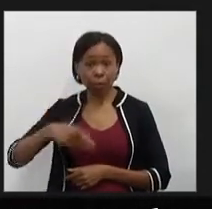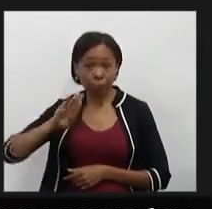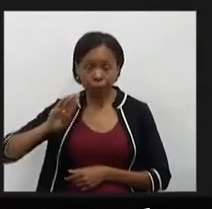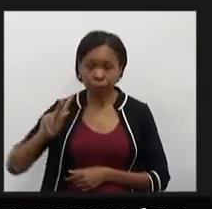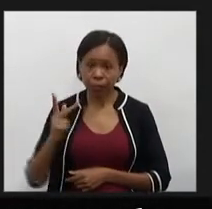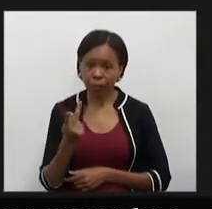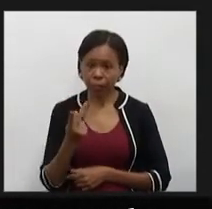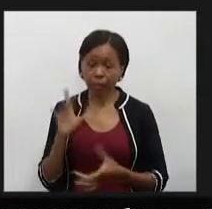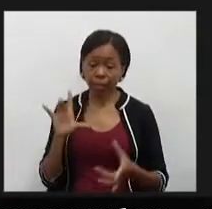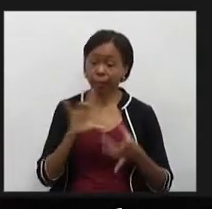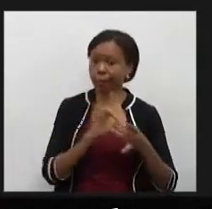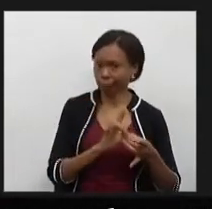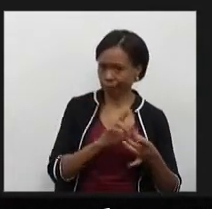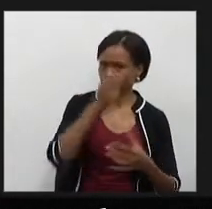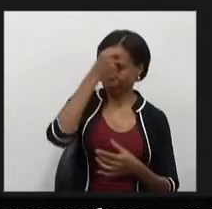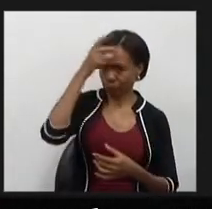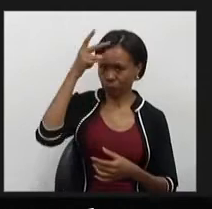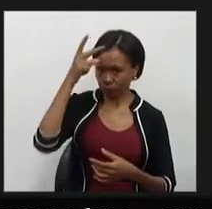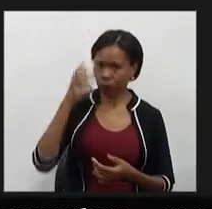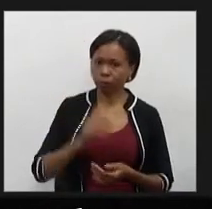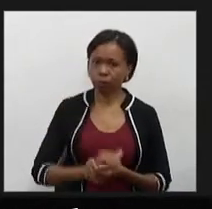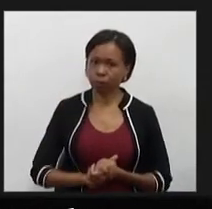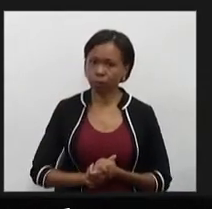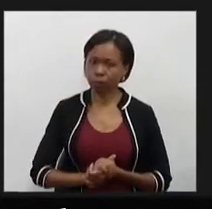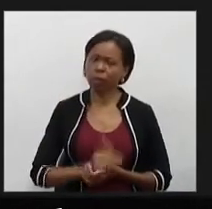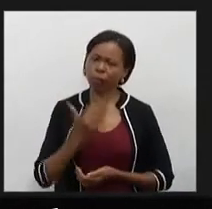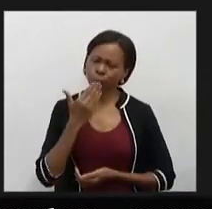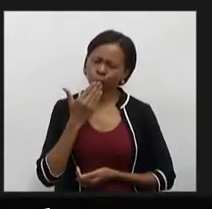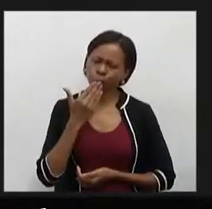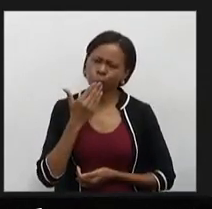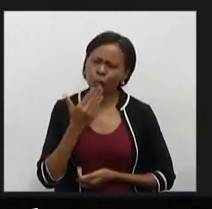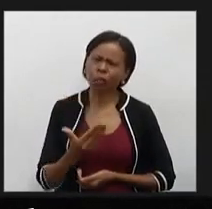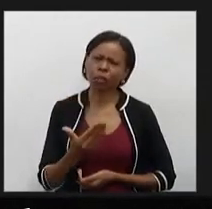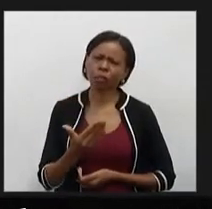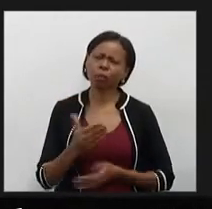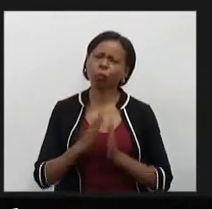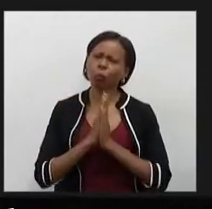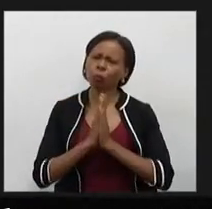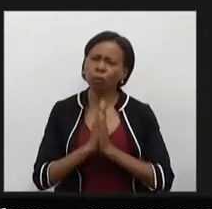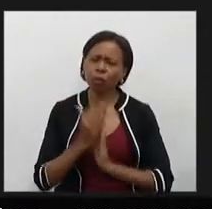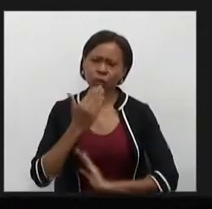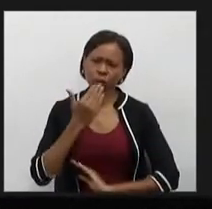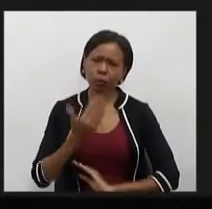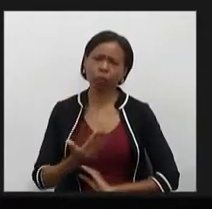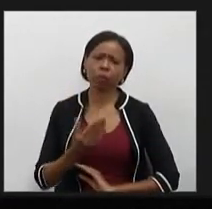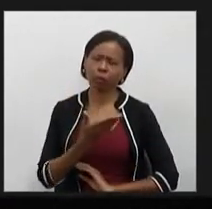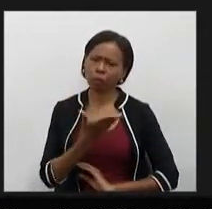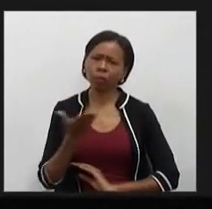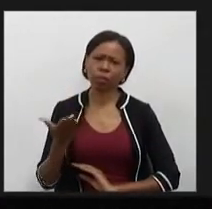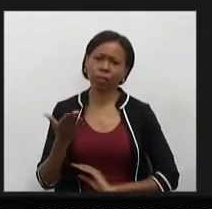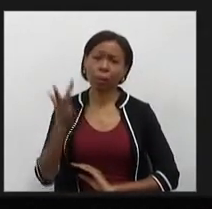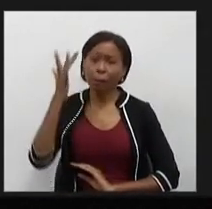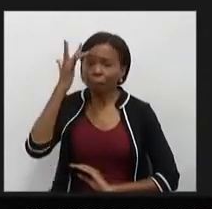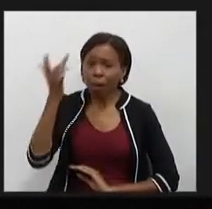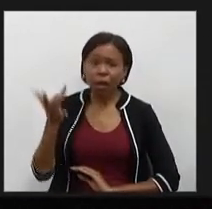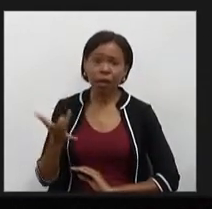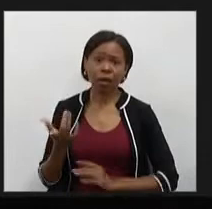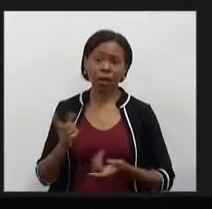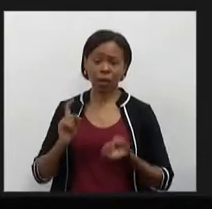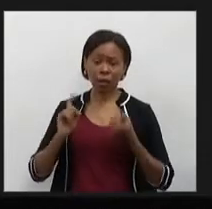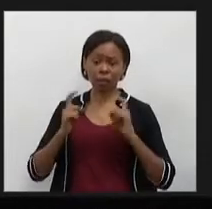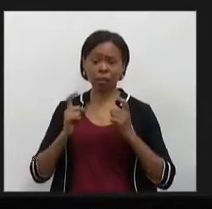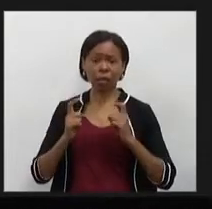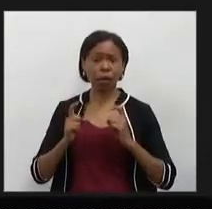nosso prefeito, eu faço a vocês um apelo, um clamor. Pega o avião amanhã, vai lá em